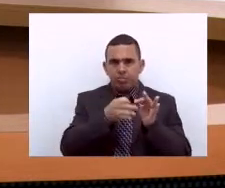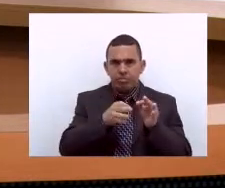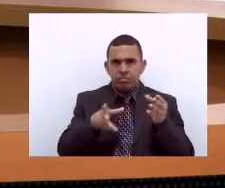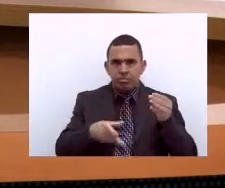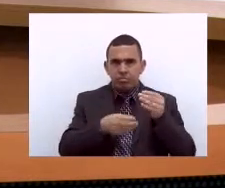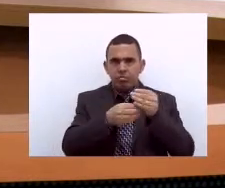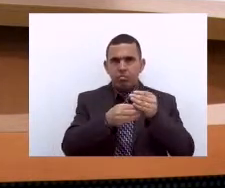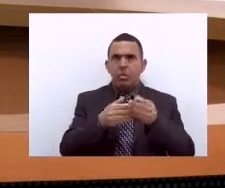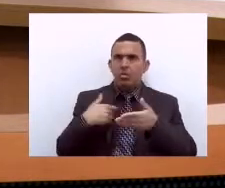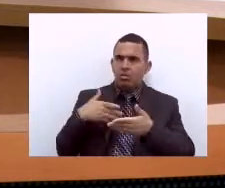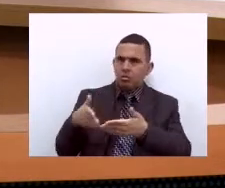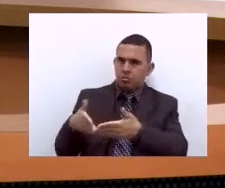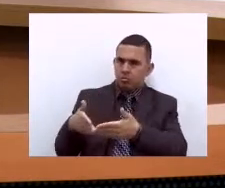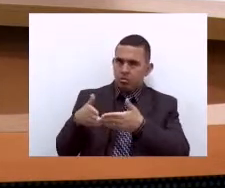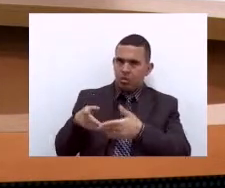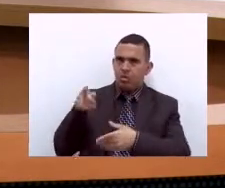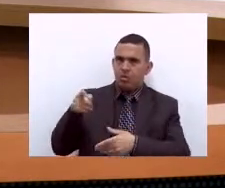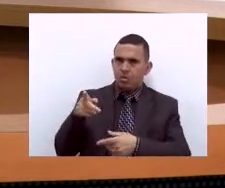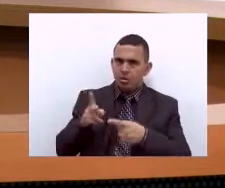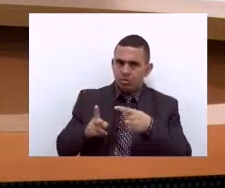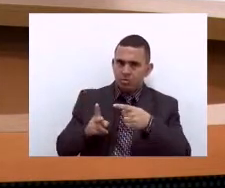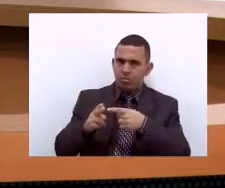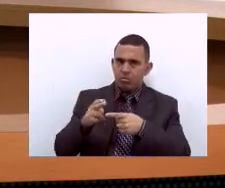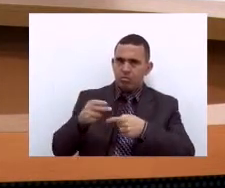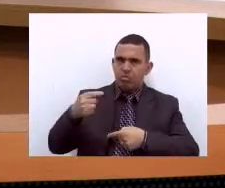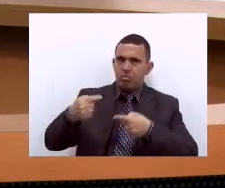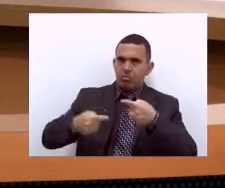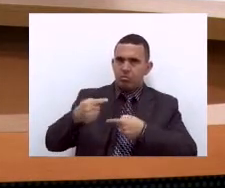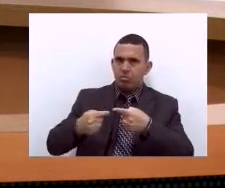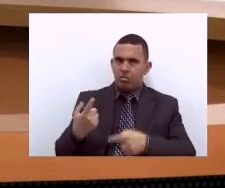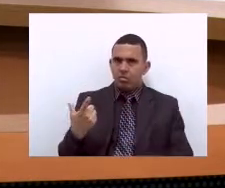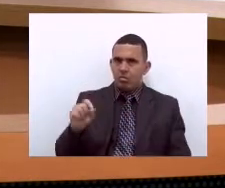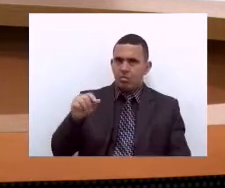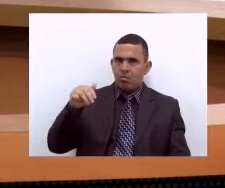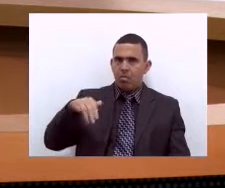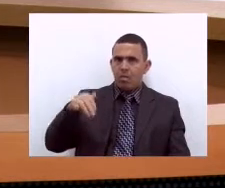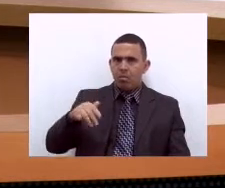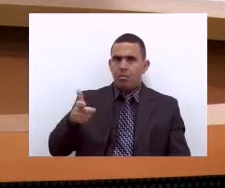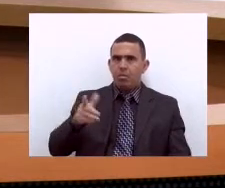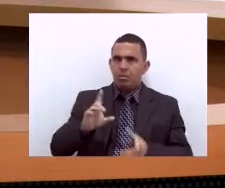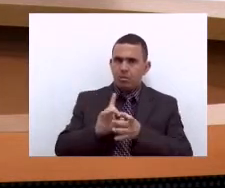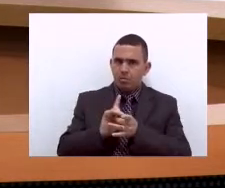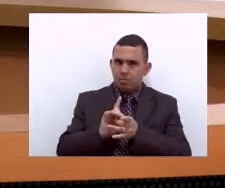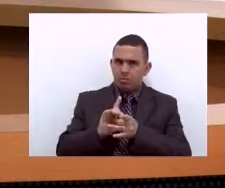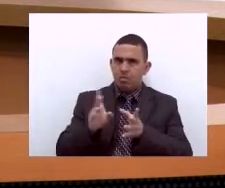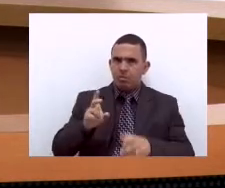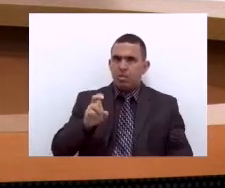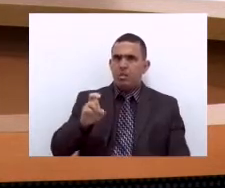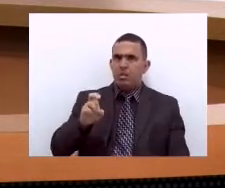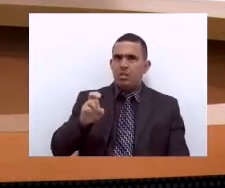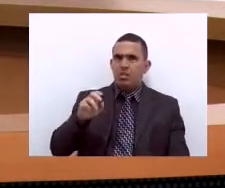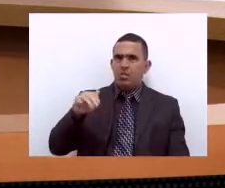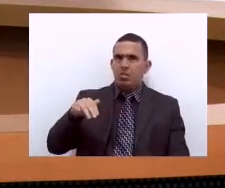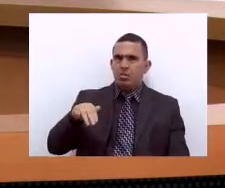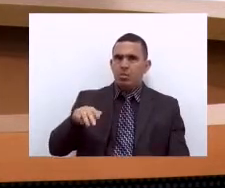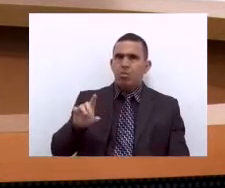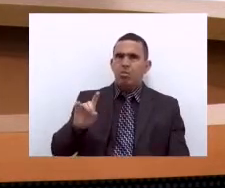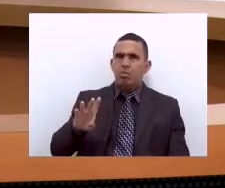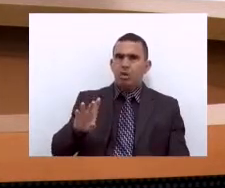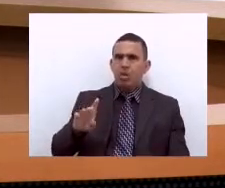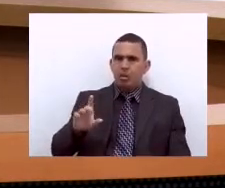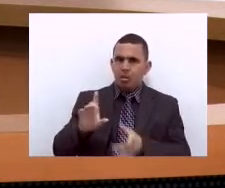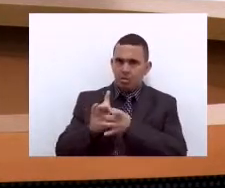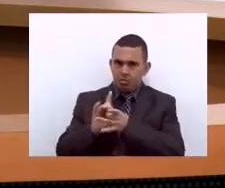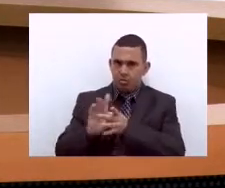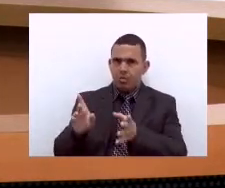que o senhor interrompesse os trabalhos por 10 minutos e permitisse, 5 minutos apenas, e